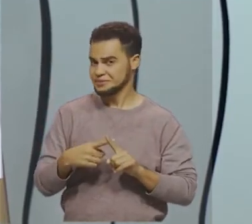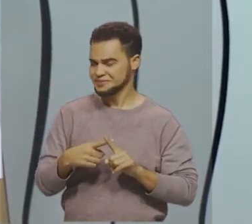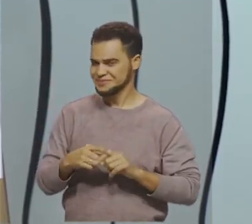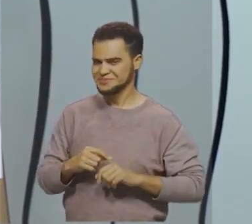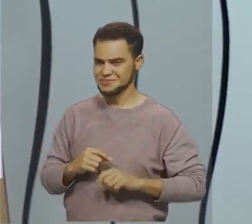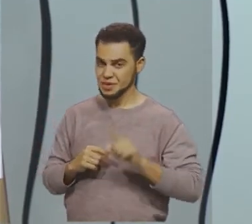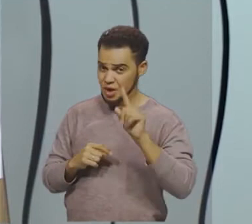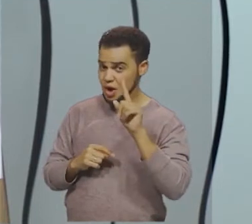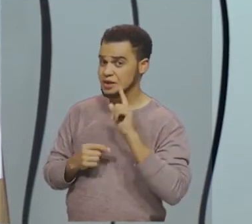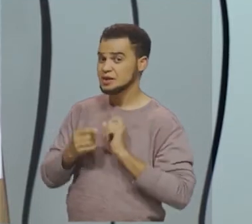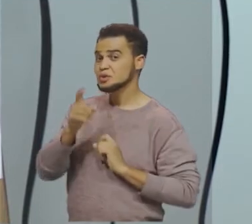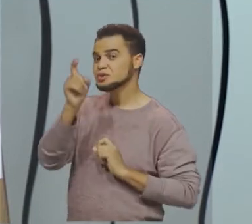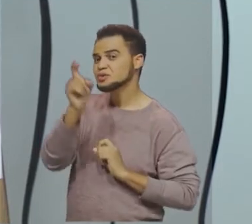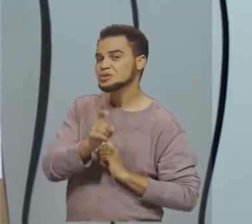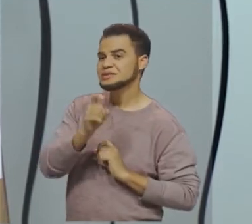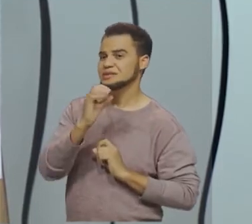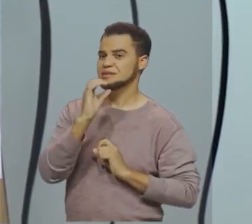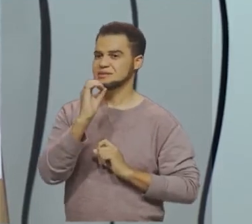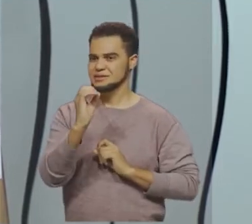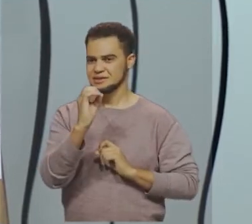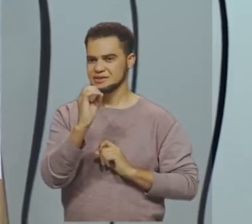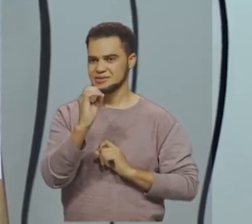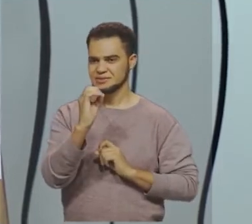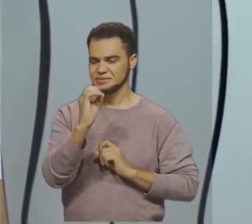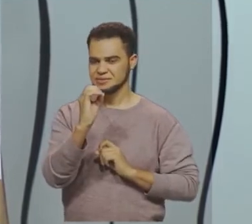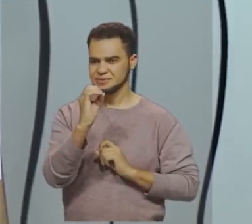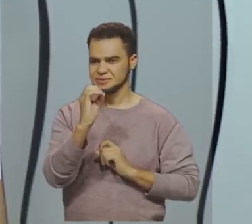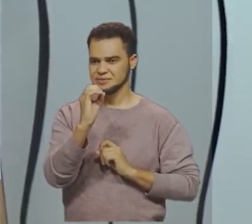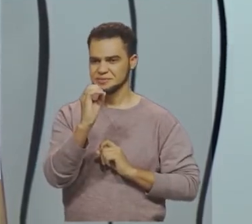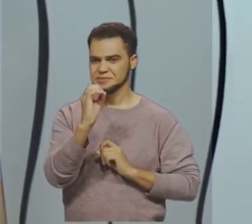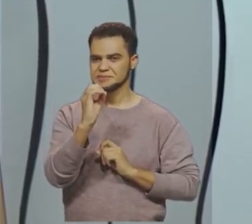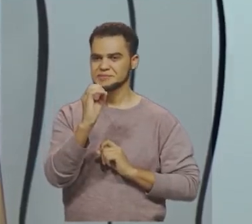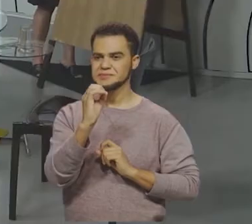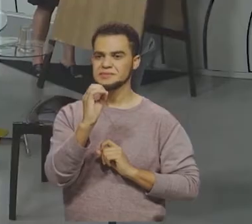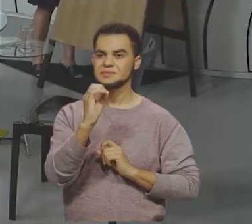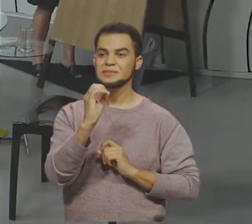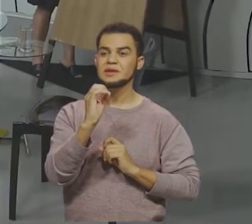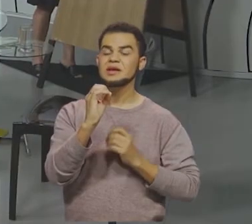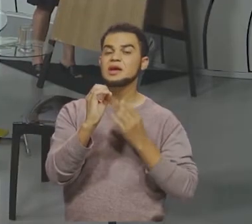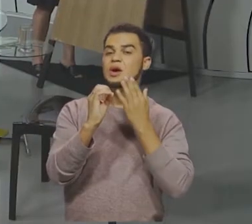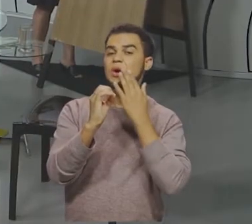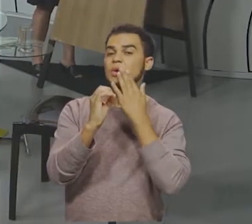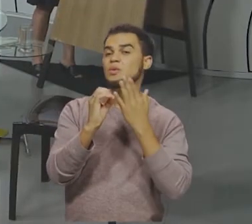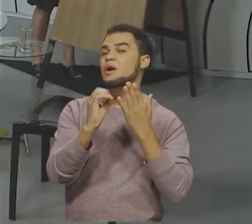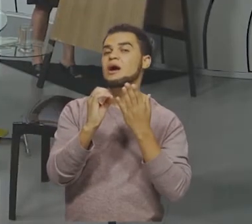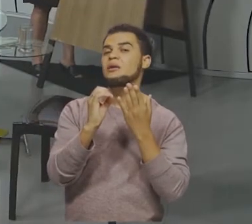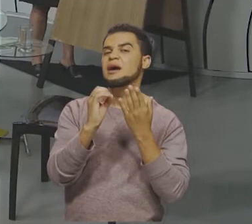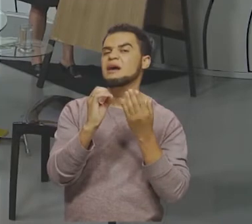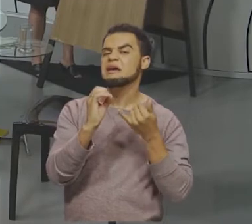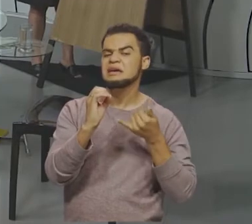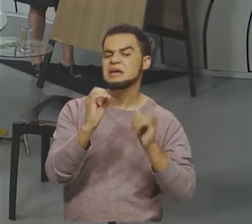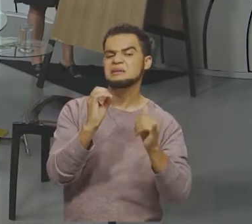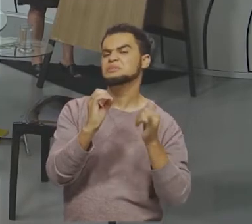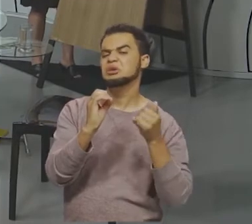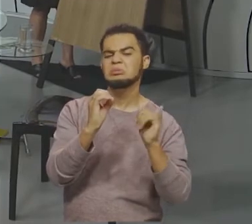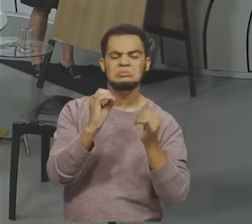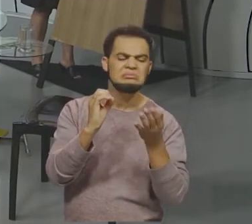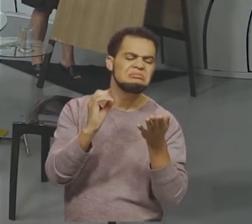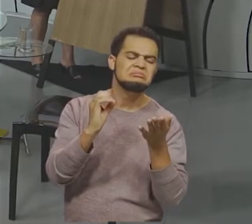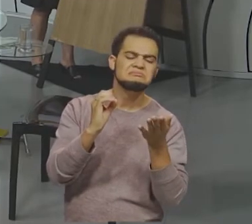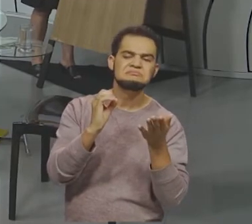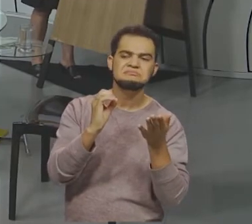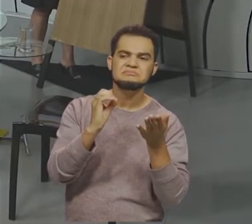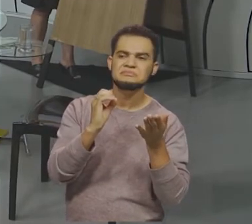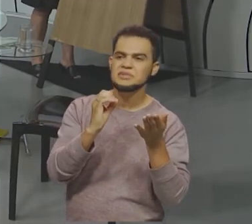O x é zero. Então, eu tenho aqui o zero. E qual que é o valor de y substituindo? O